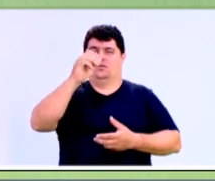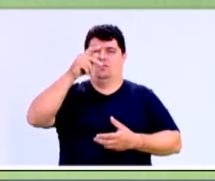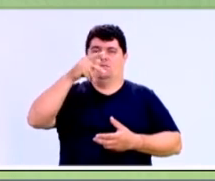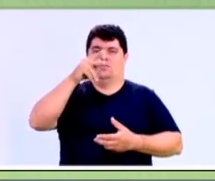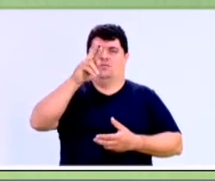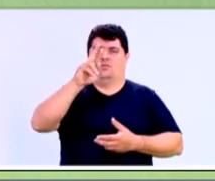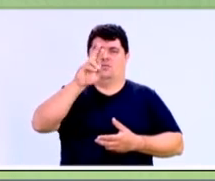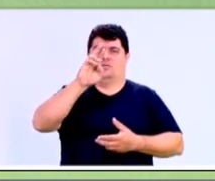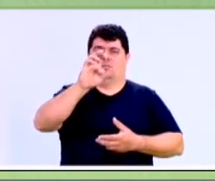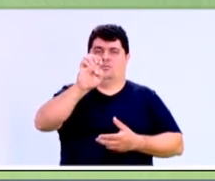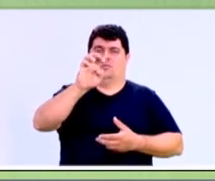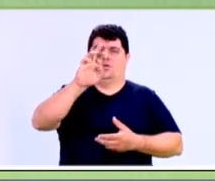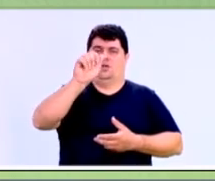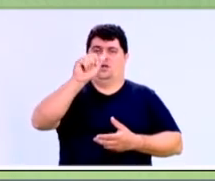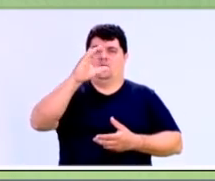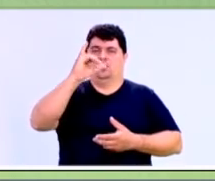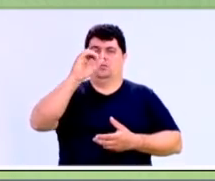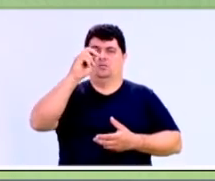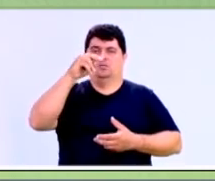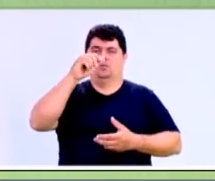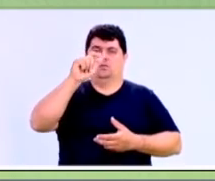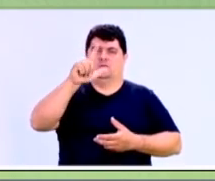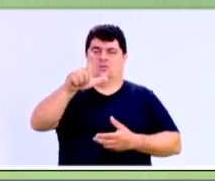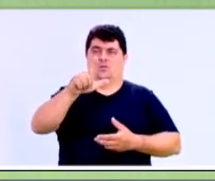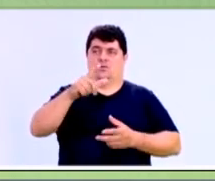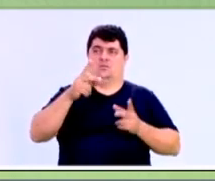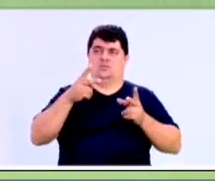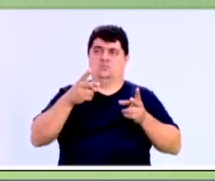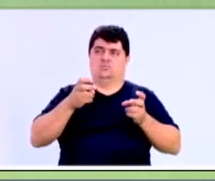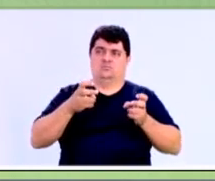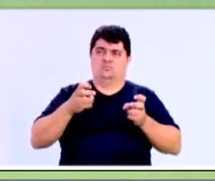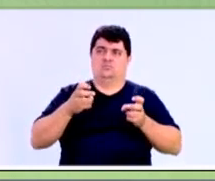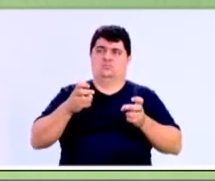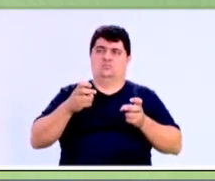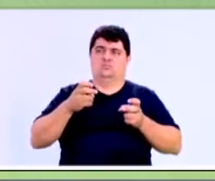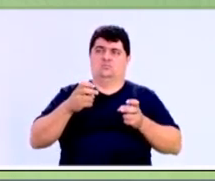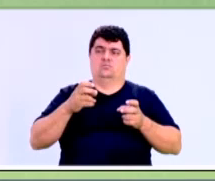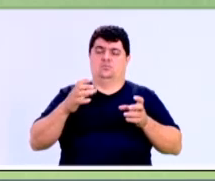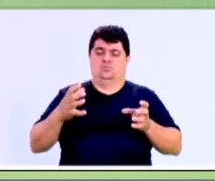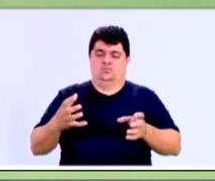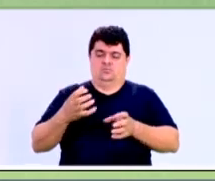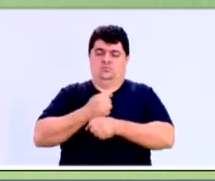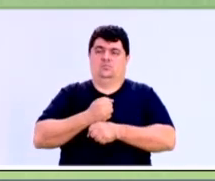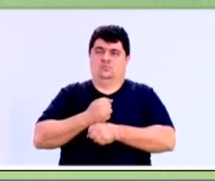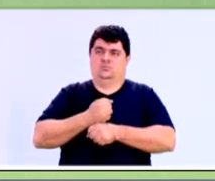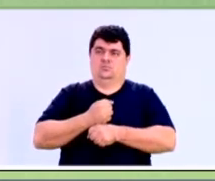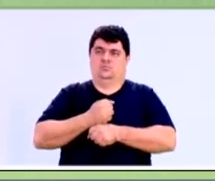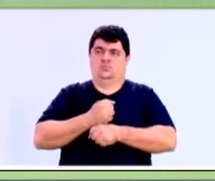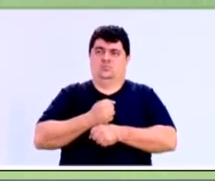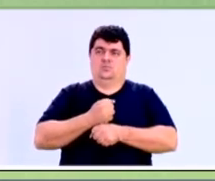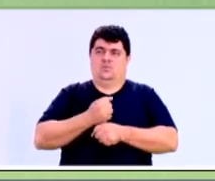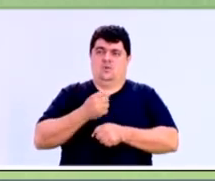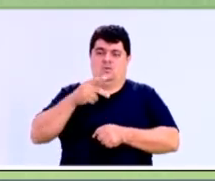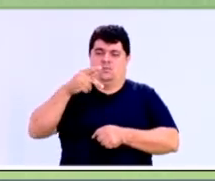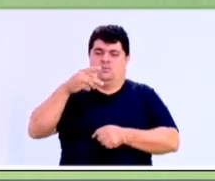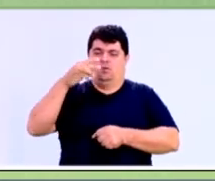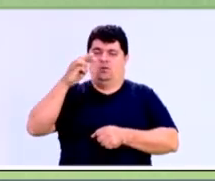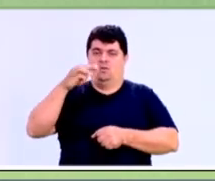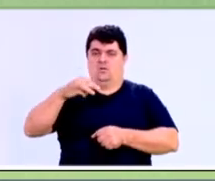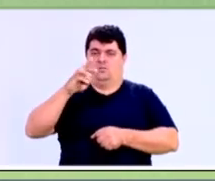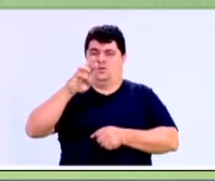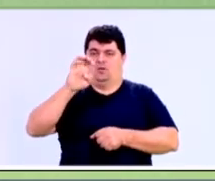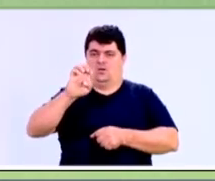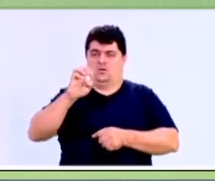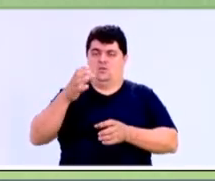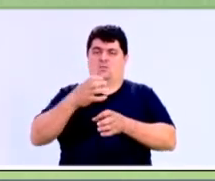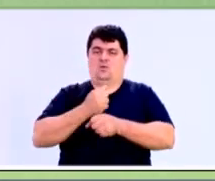aqui, este mais este é igual a 48,65 dias, ou seja, PMRE mais